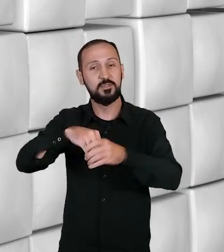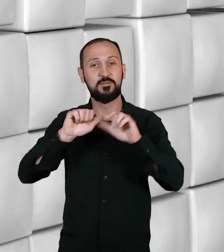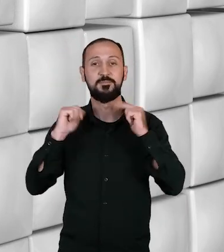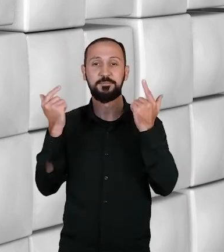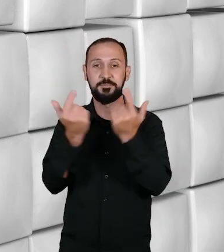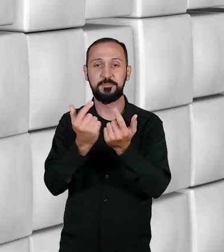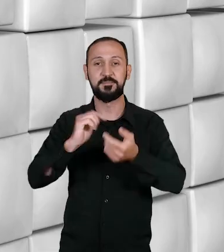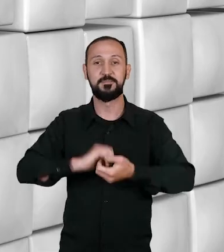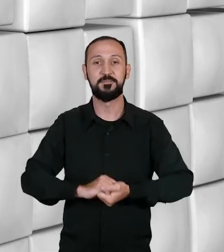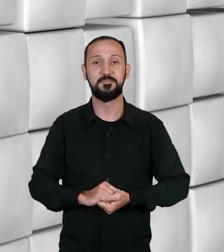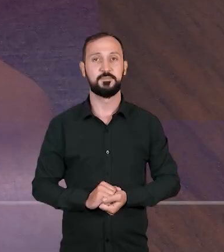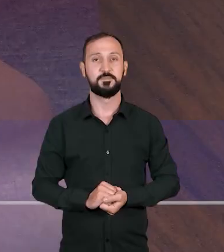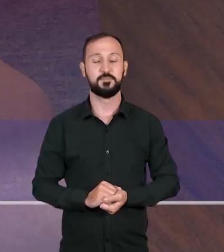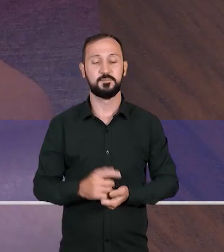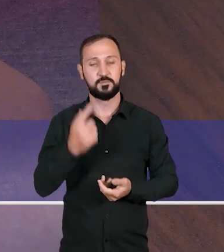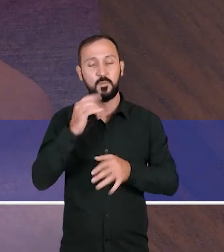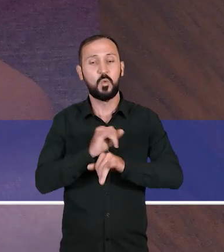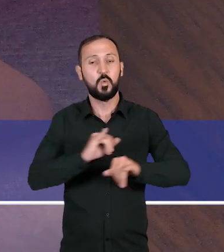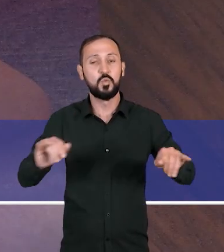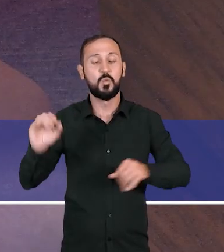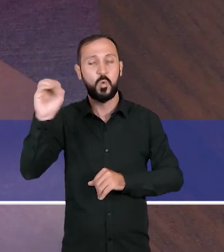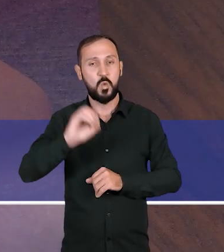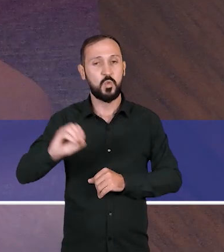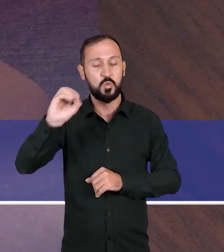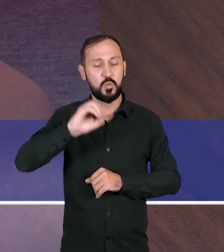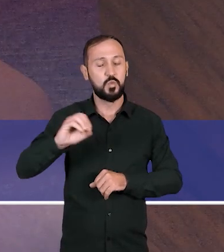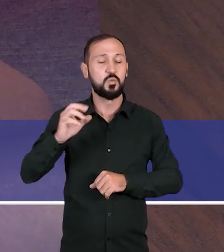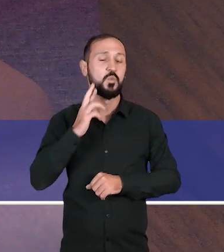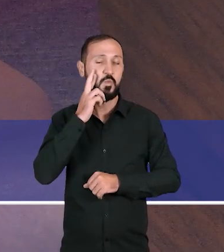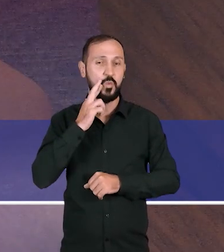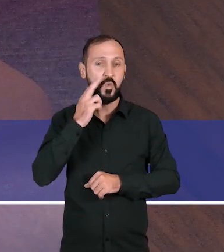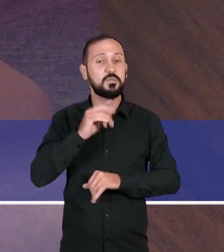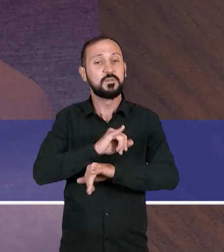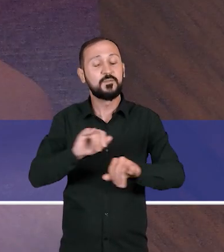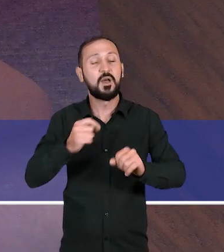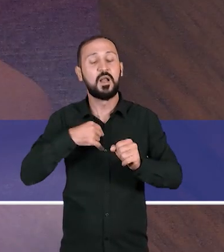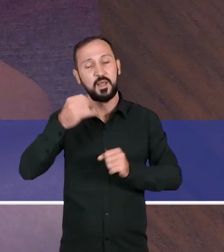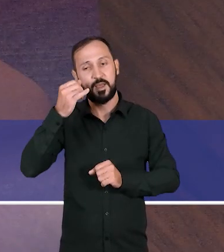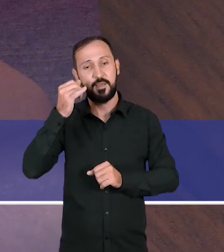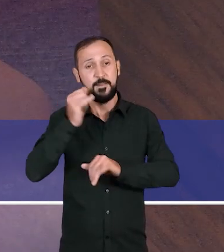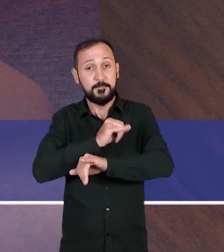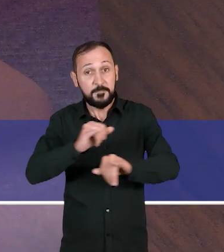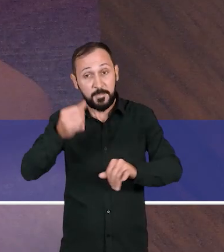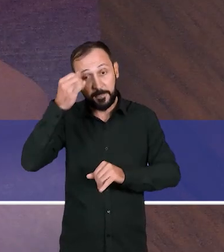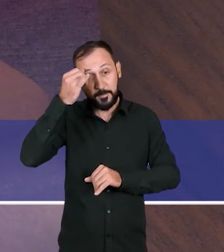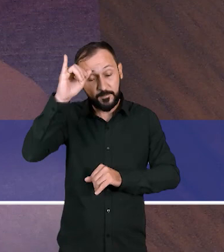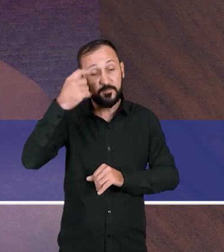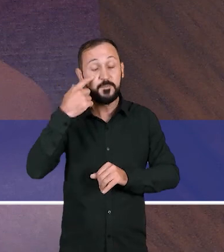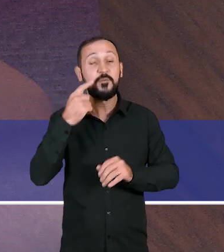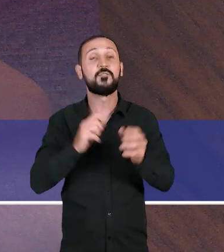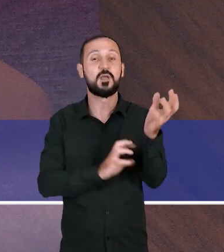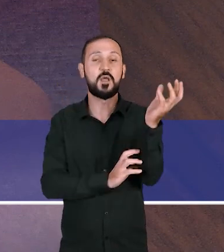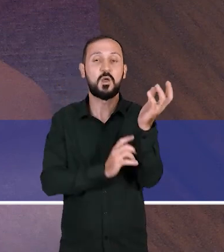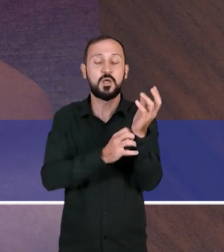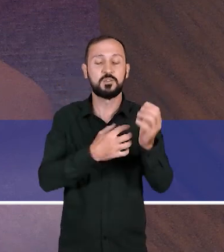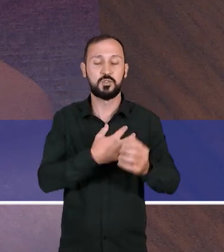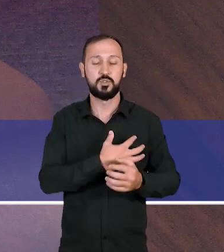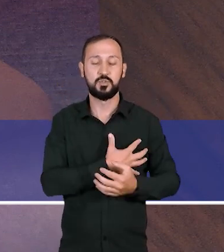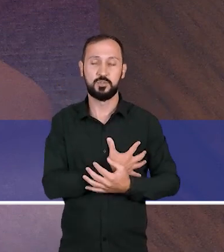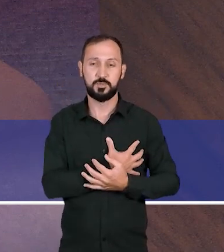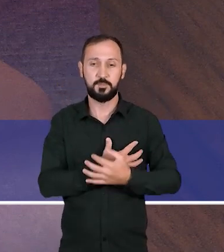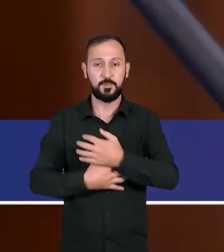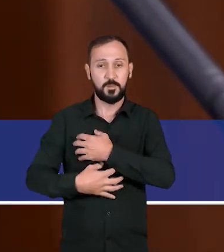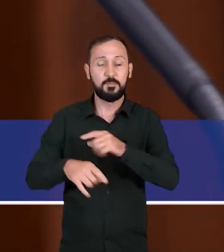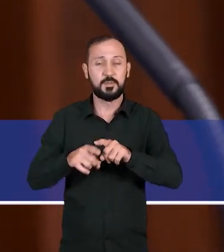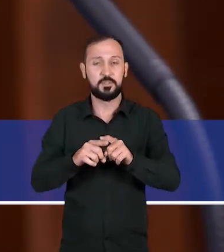na Assembleia. A campanha Outubro Rosa, que alerta sobre a necessidade de prevenção e diagnóstico precoce do câncer de mama e de colo